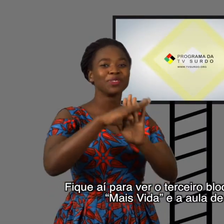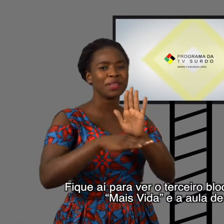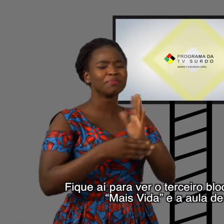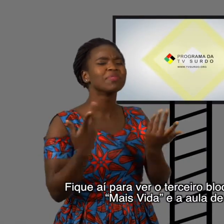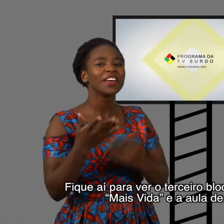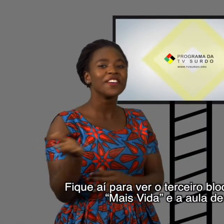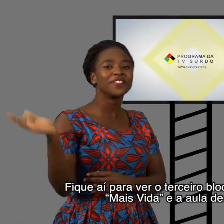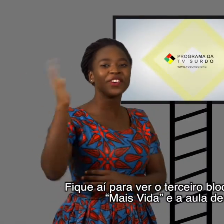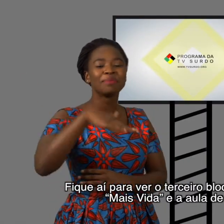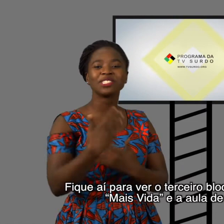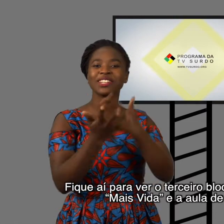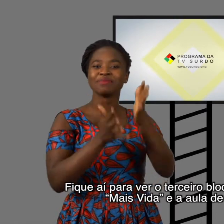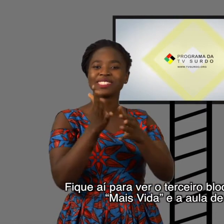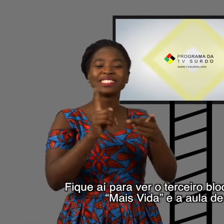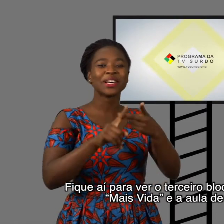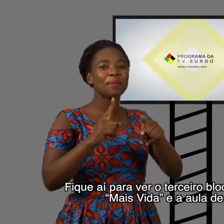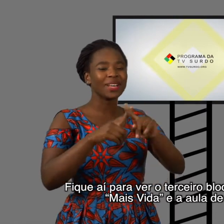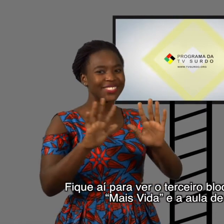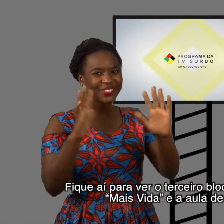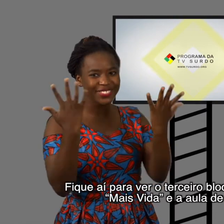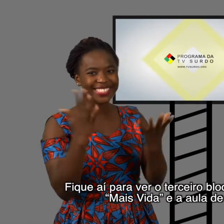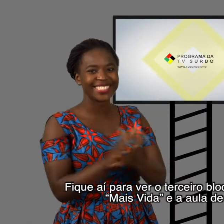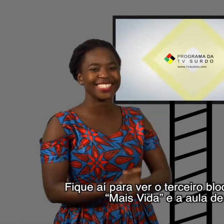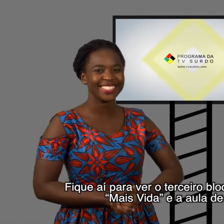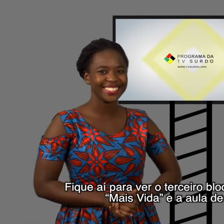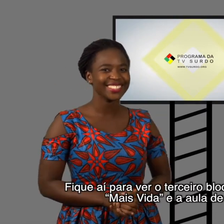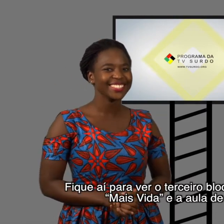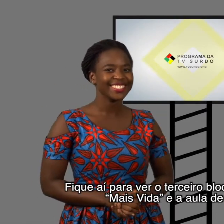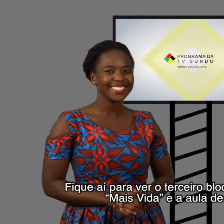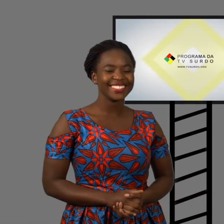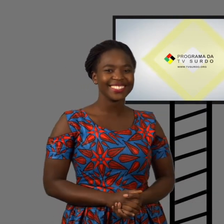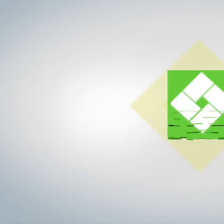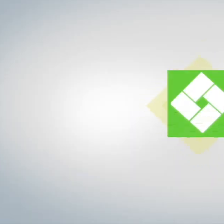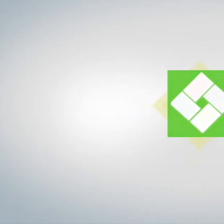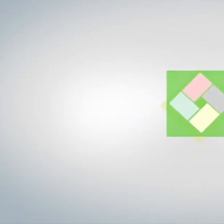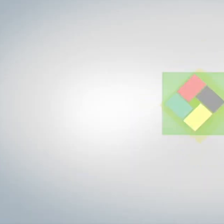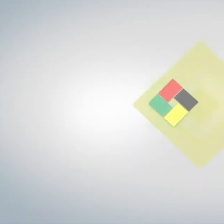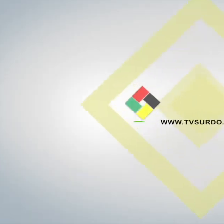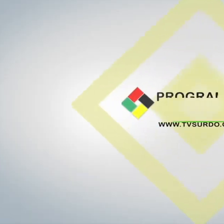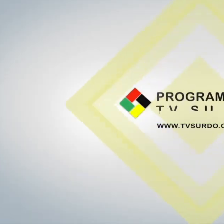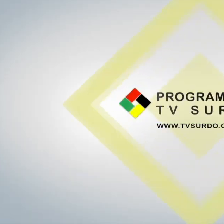com mais uma rubrica Mais Vida e a aula de Língua de Sinais.